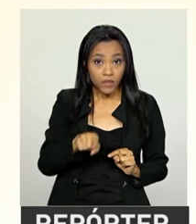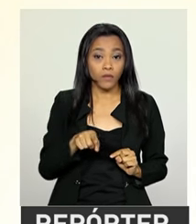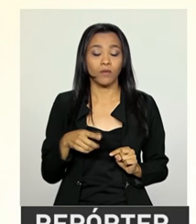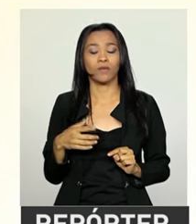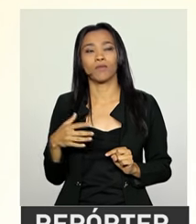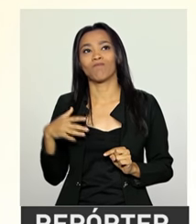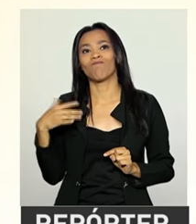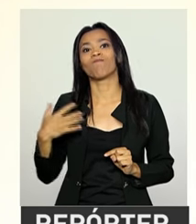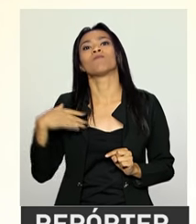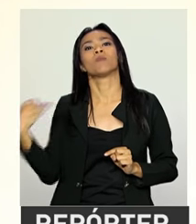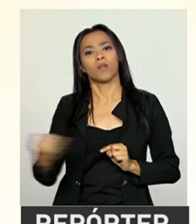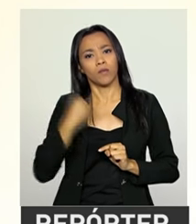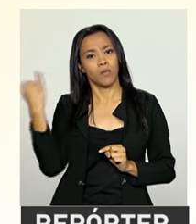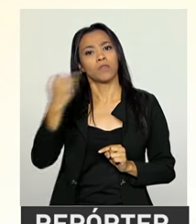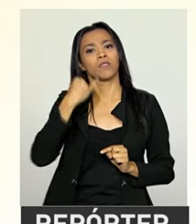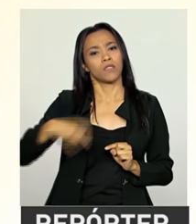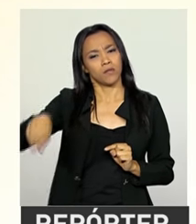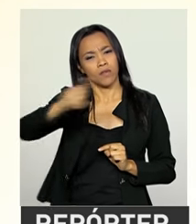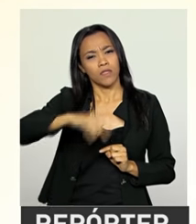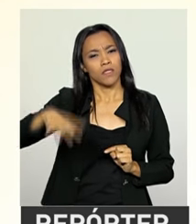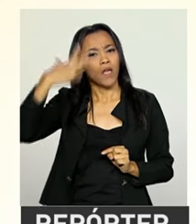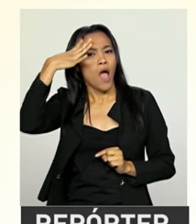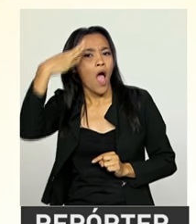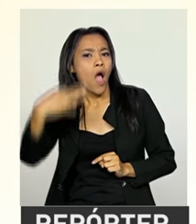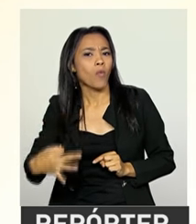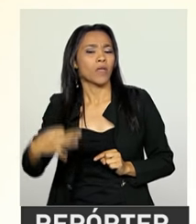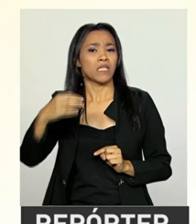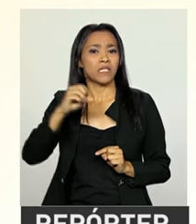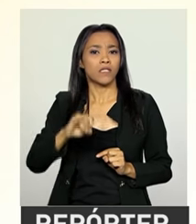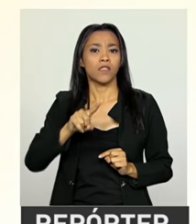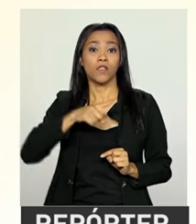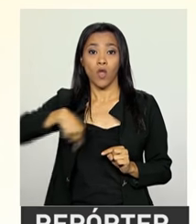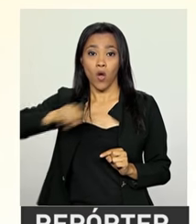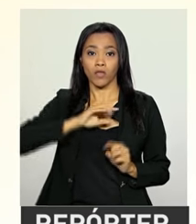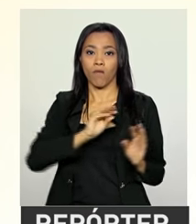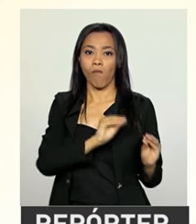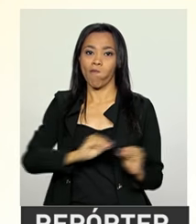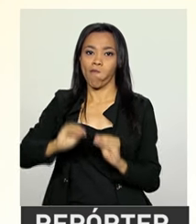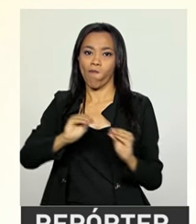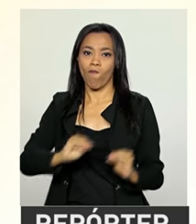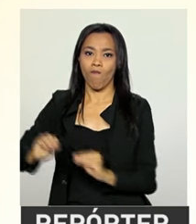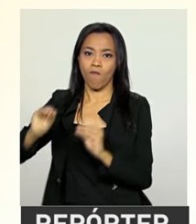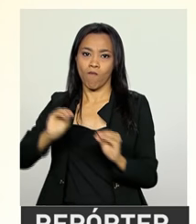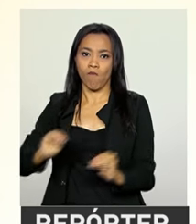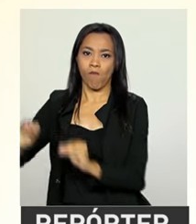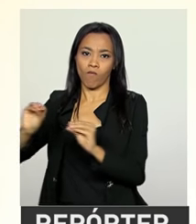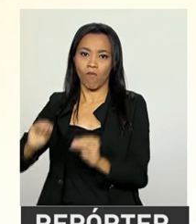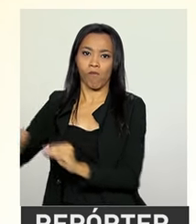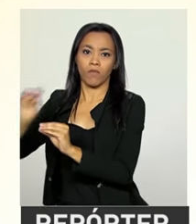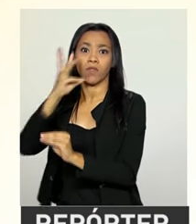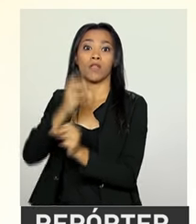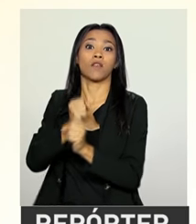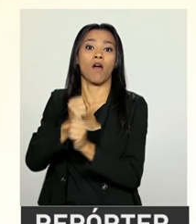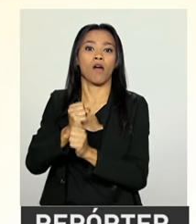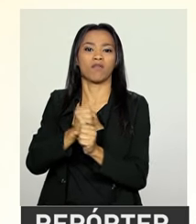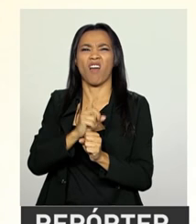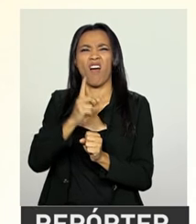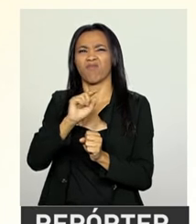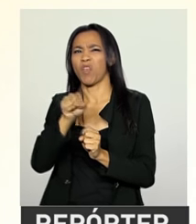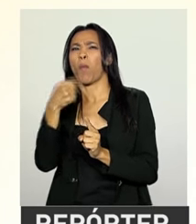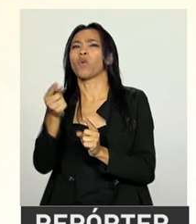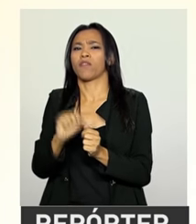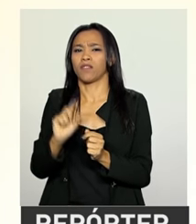extremamente importante de entender. Se nós postergarmos a reforma mais 3 anos,